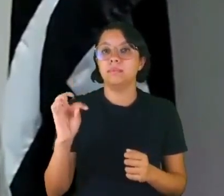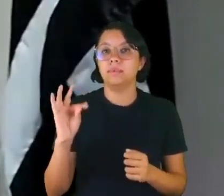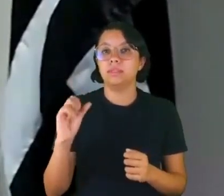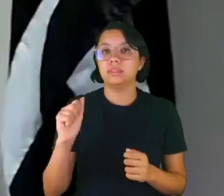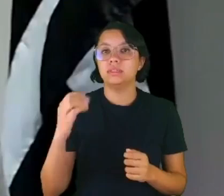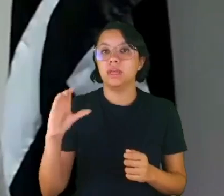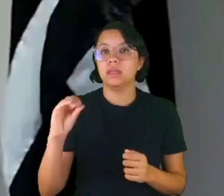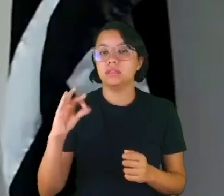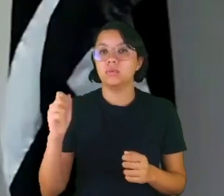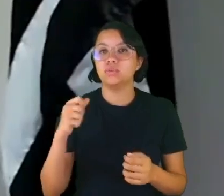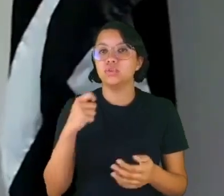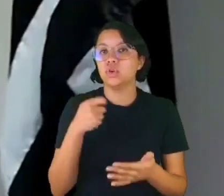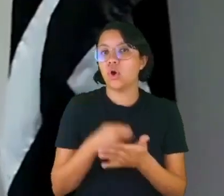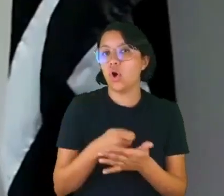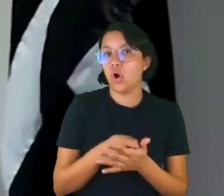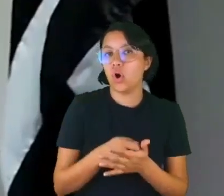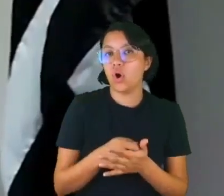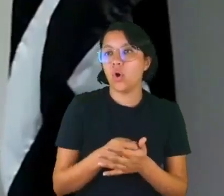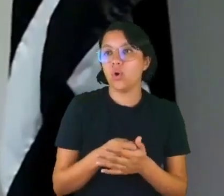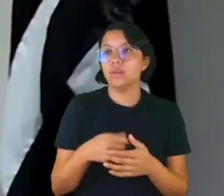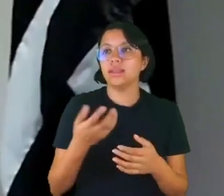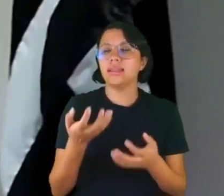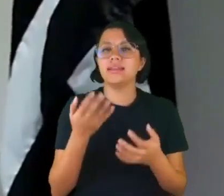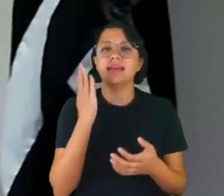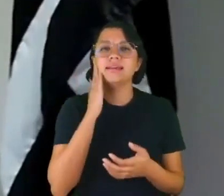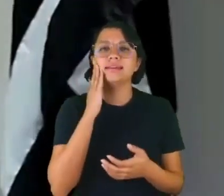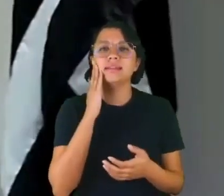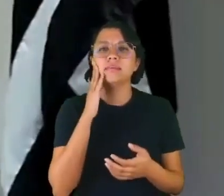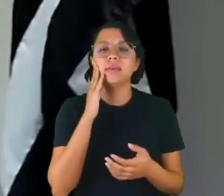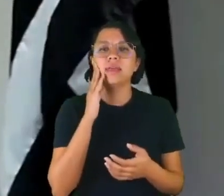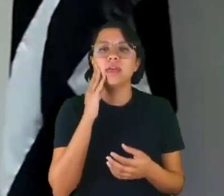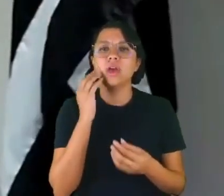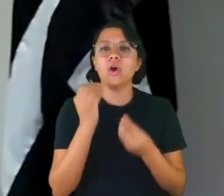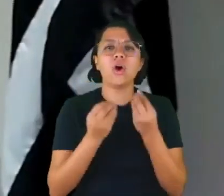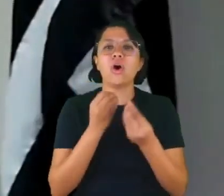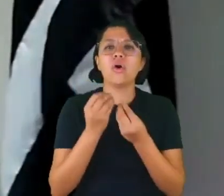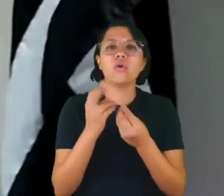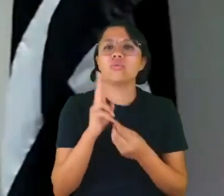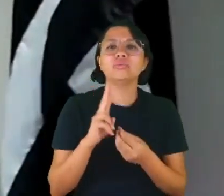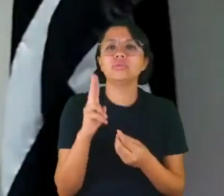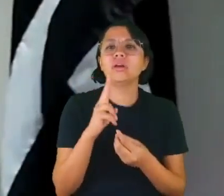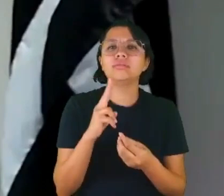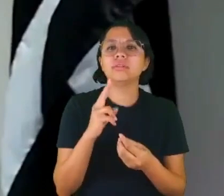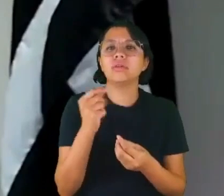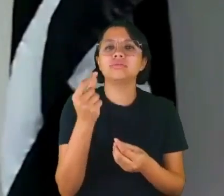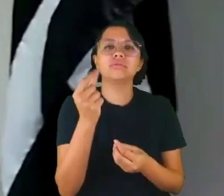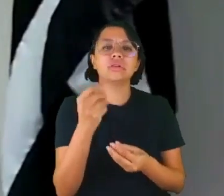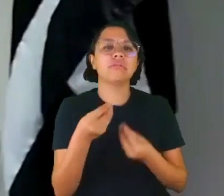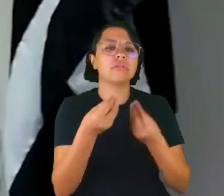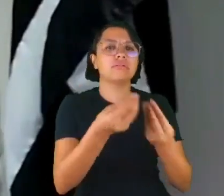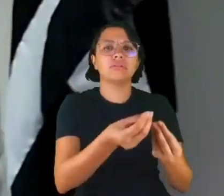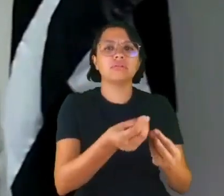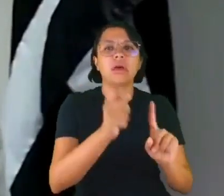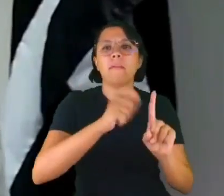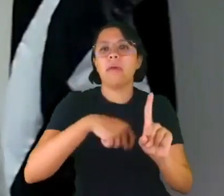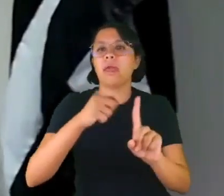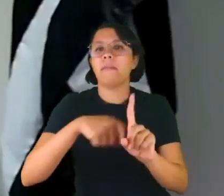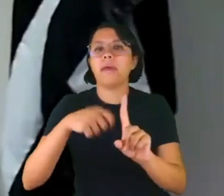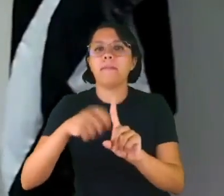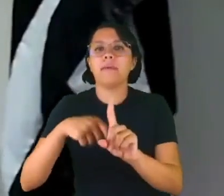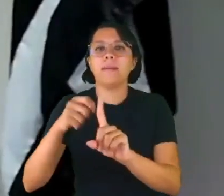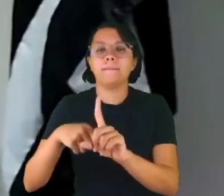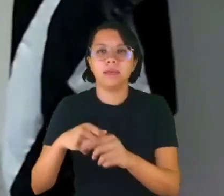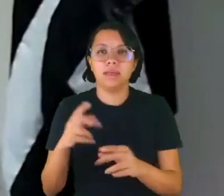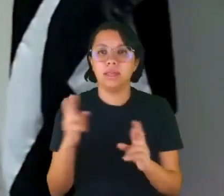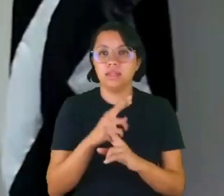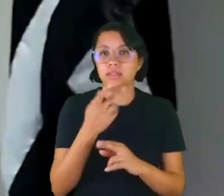a verba que ele está, mensal alimentar, que ele está pagando. E essa veio uma modificação no Código Civil, dizendo que era